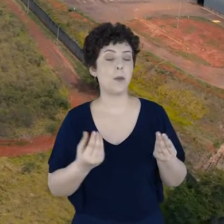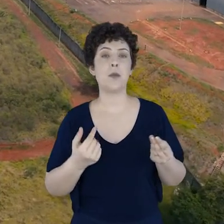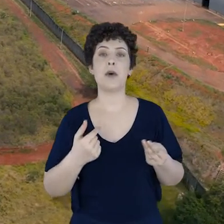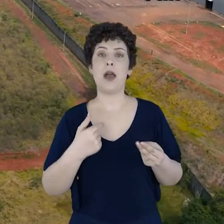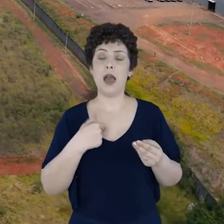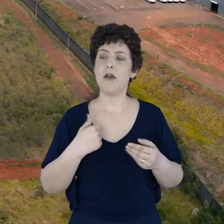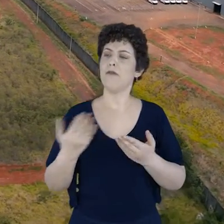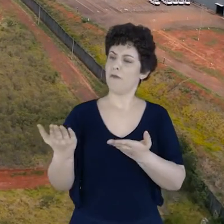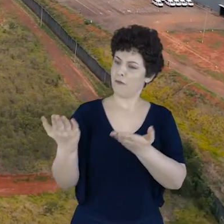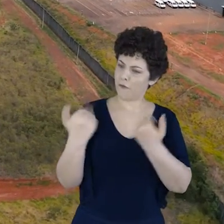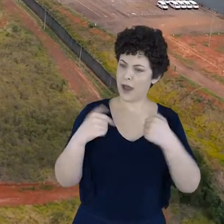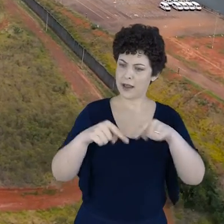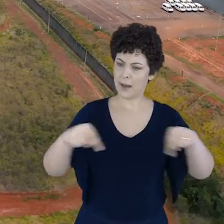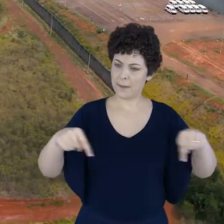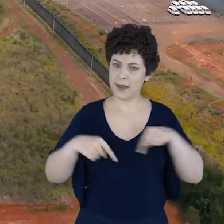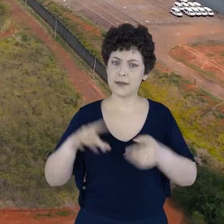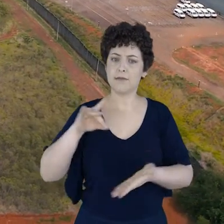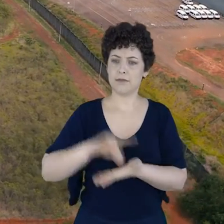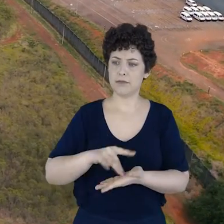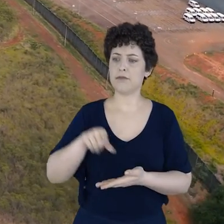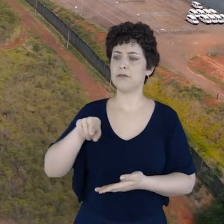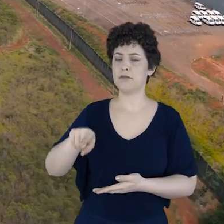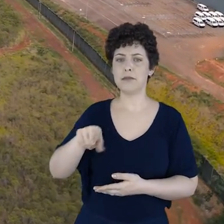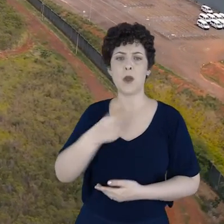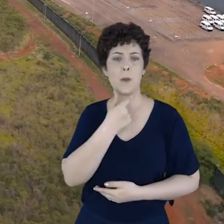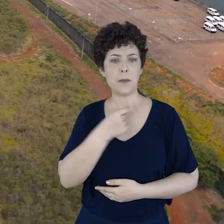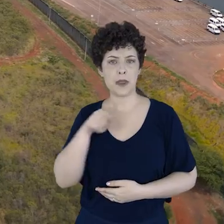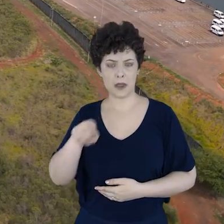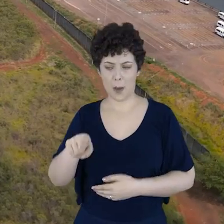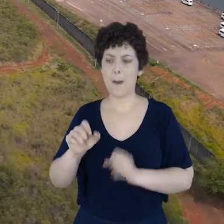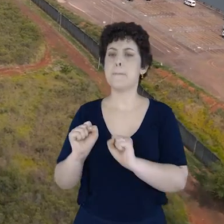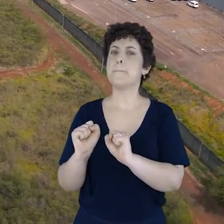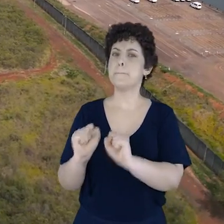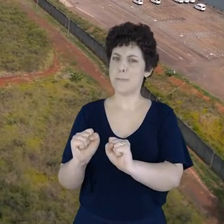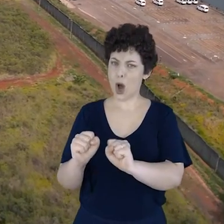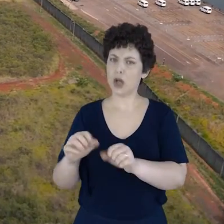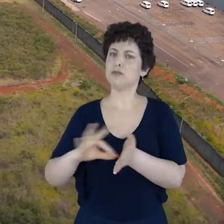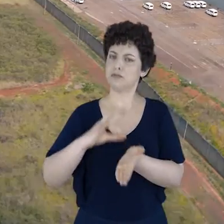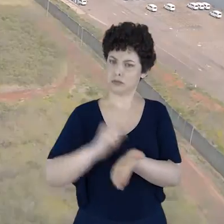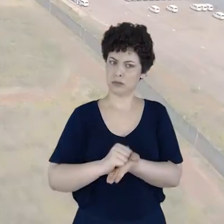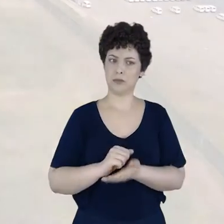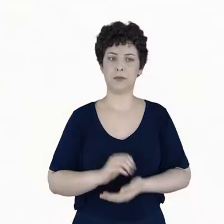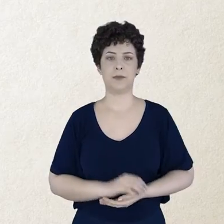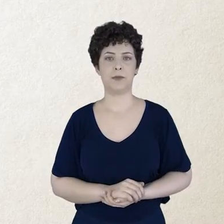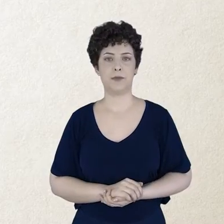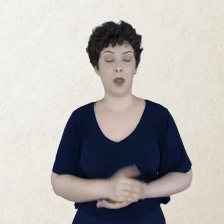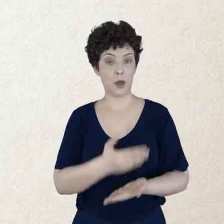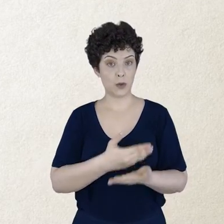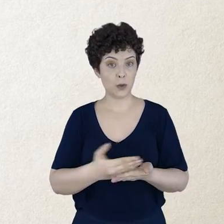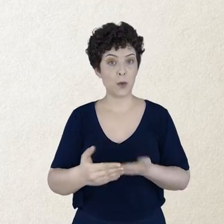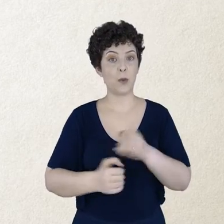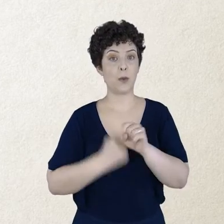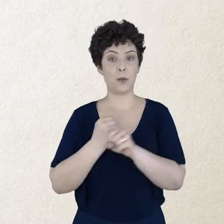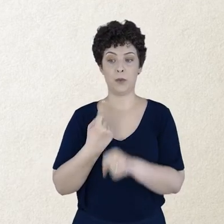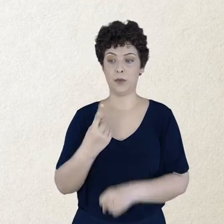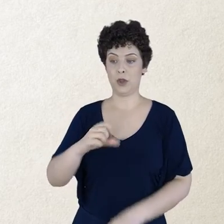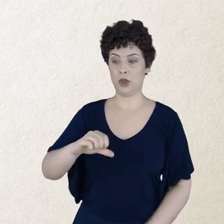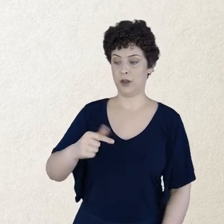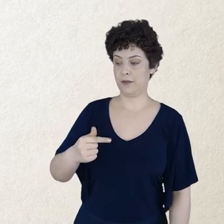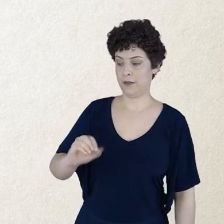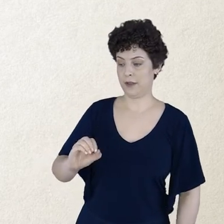vai? Eu mandava vir na minha sala, conversava e dizia: ah, o menino, eu falei, pode pôr. Em fundo branco. No início da década